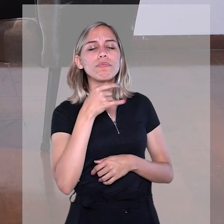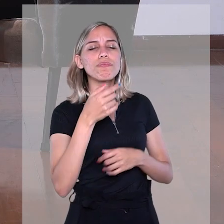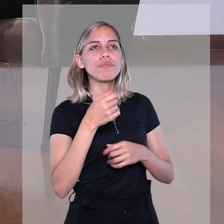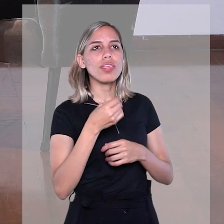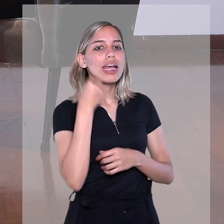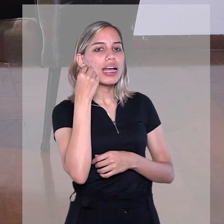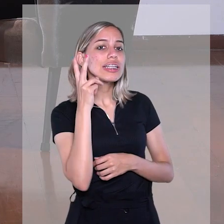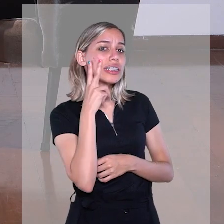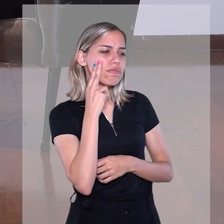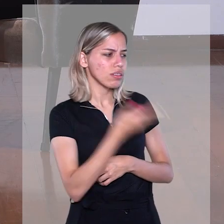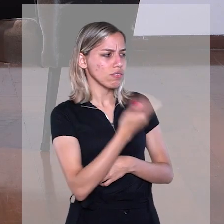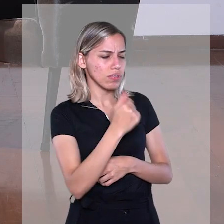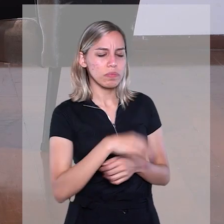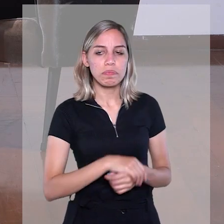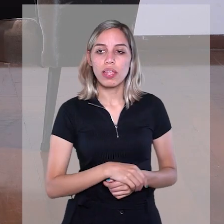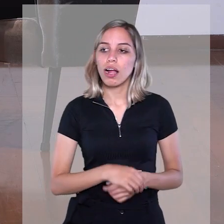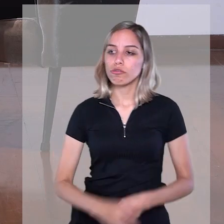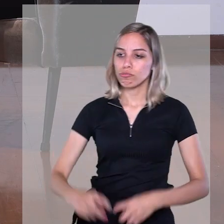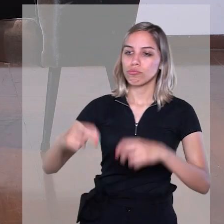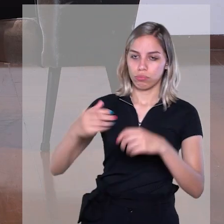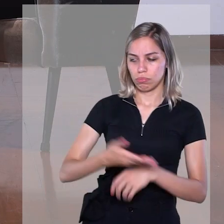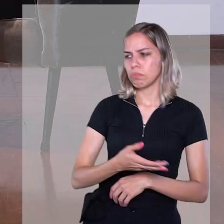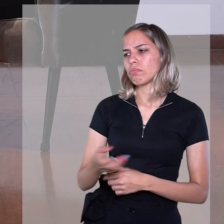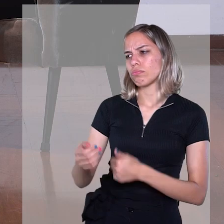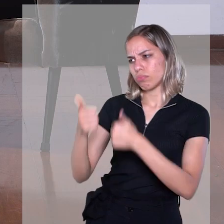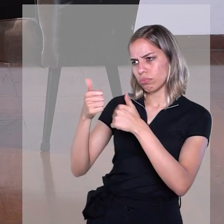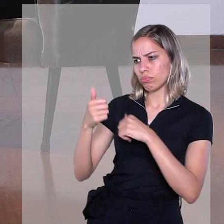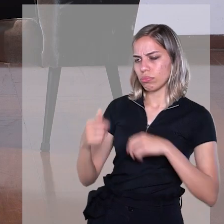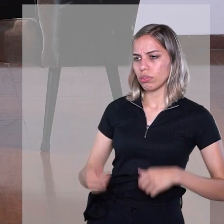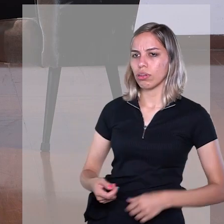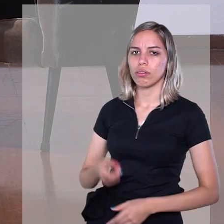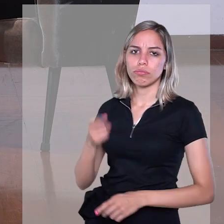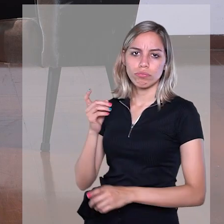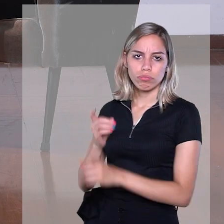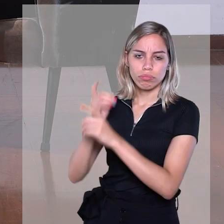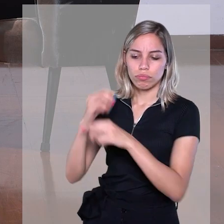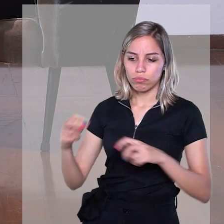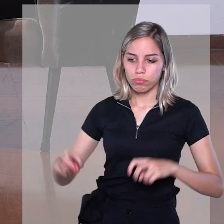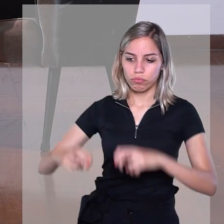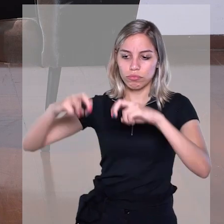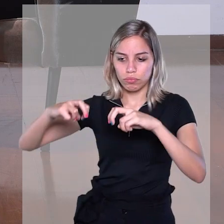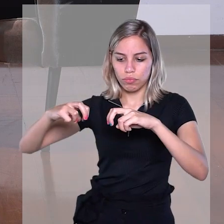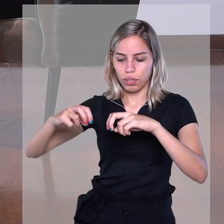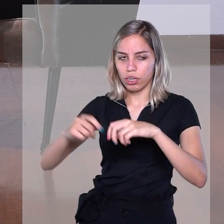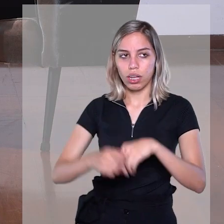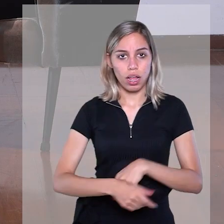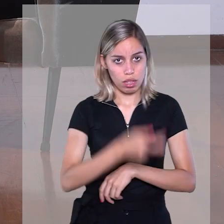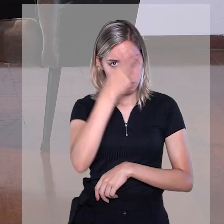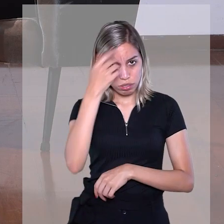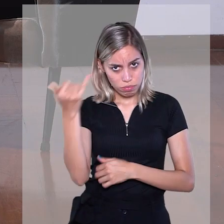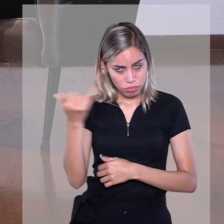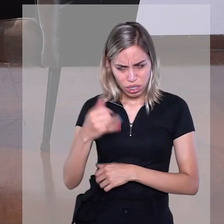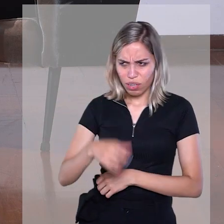Ricardo, você não pode querer tudo, você tem que ter um foco. Aí eu resolvi atender essas pessoas e falei, terei um foco, só que o mais